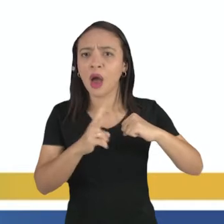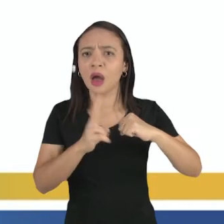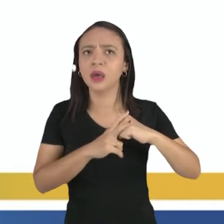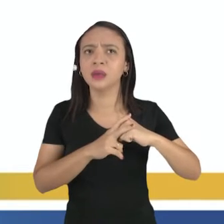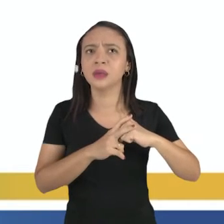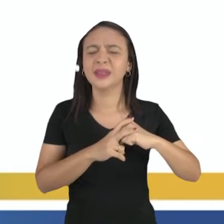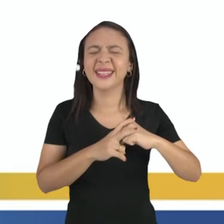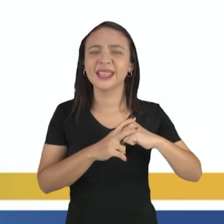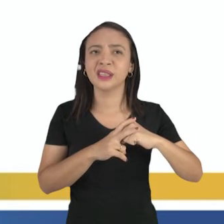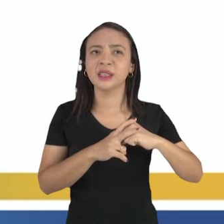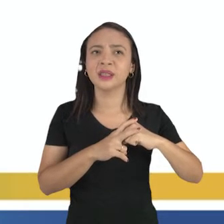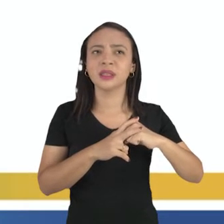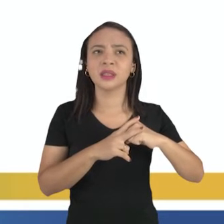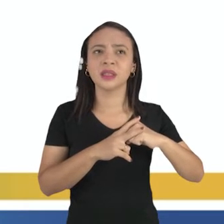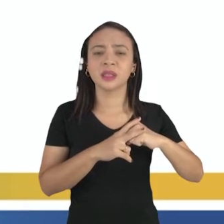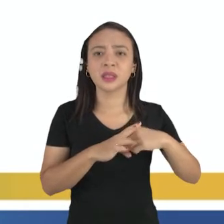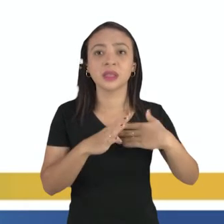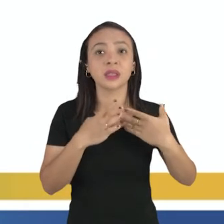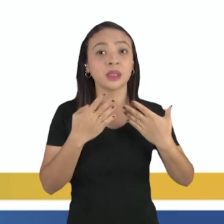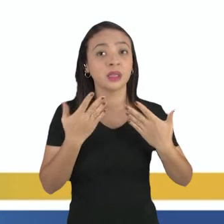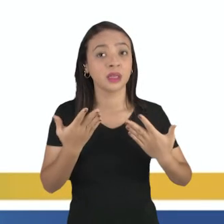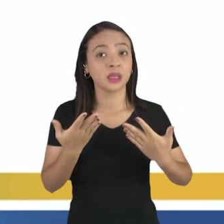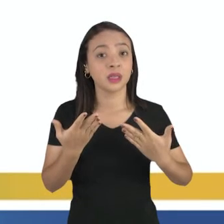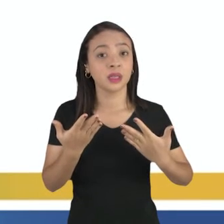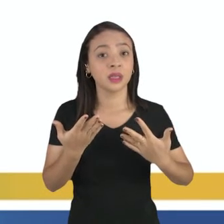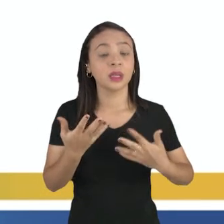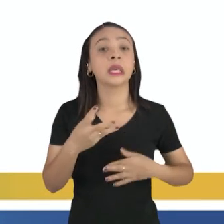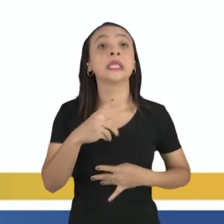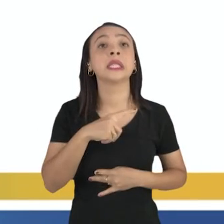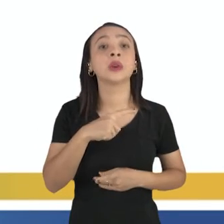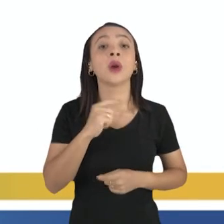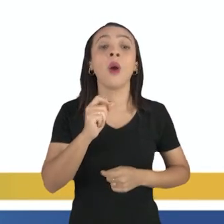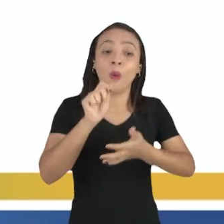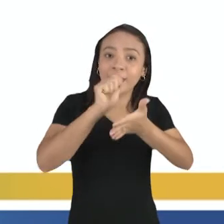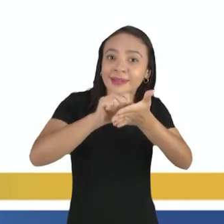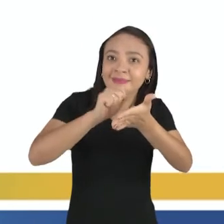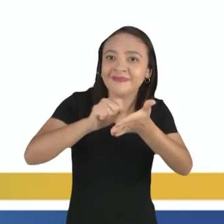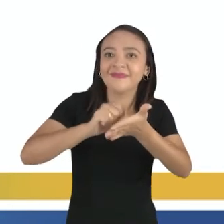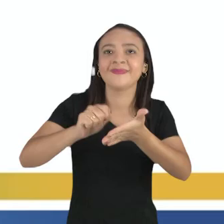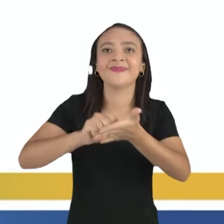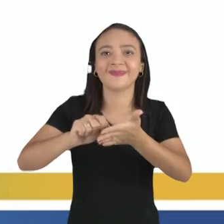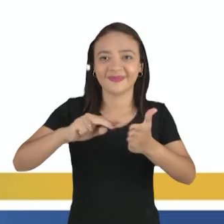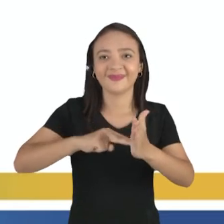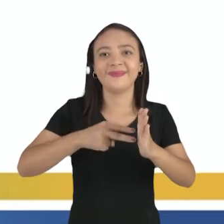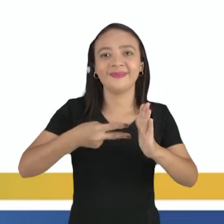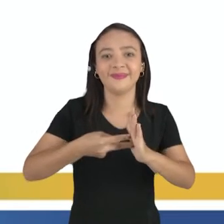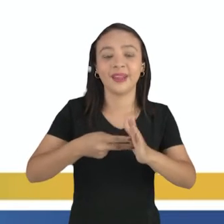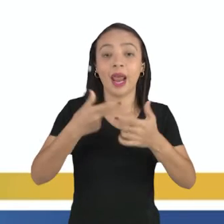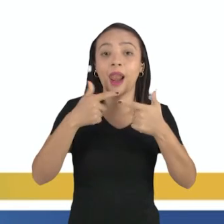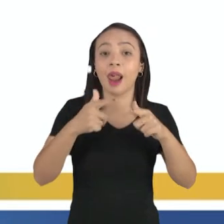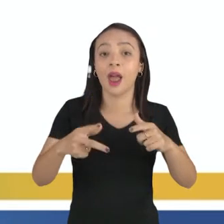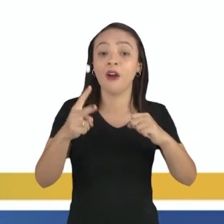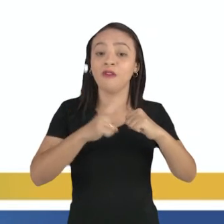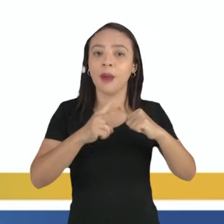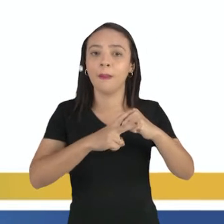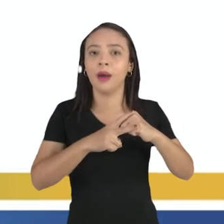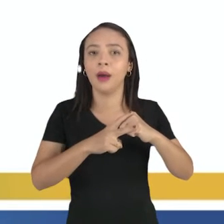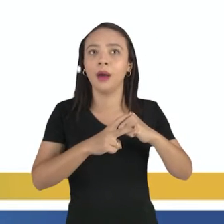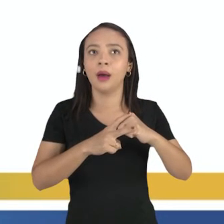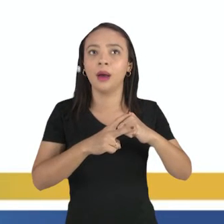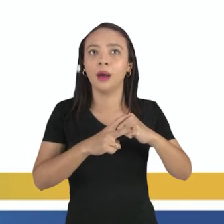que ele já coloca aí, linguagem verbal, ou seja, a escrita. Nós temos linguagem verbal e não